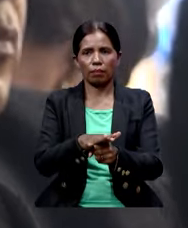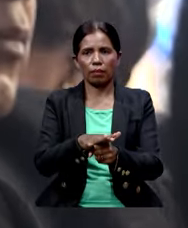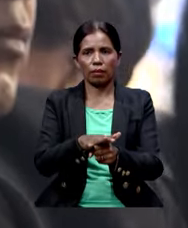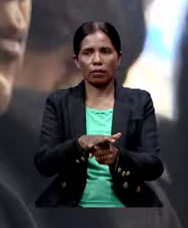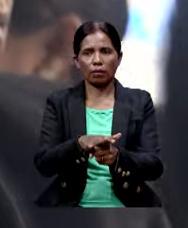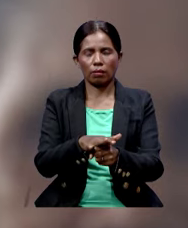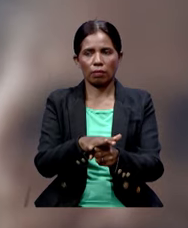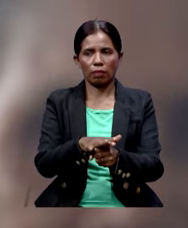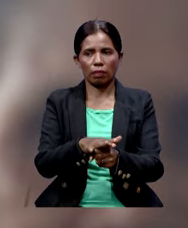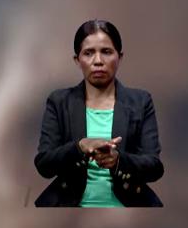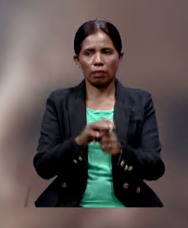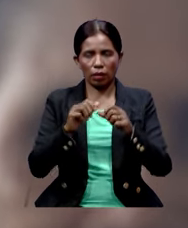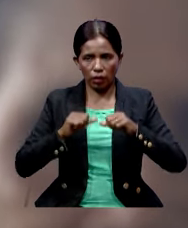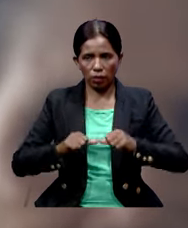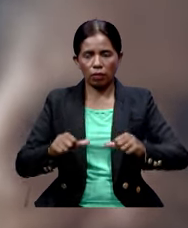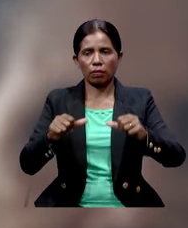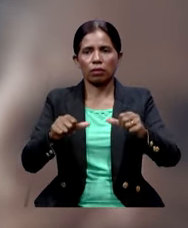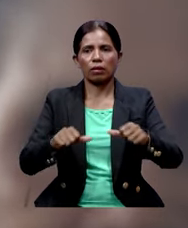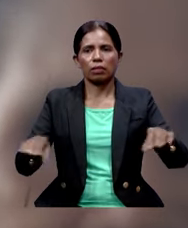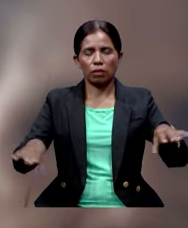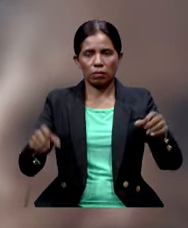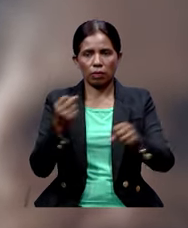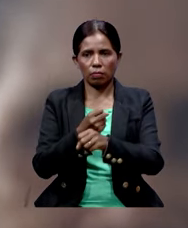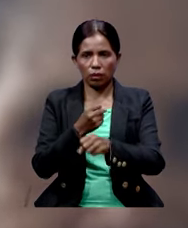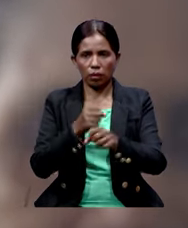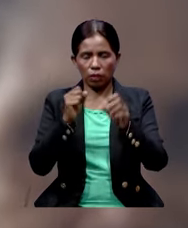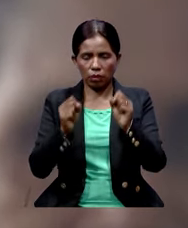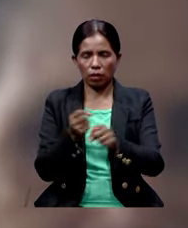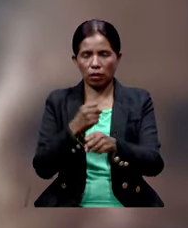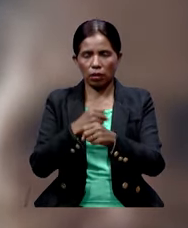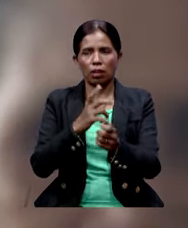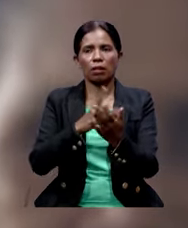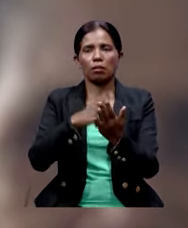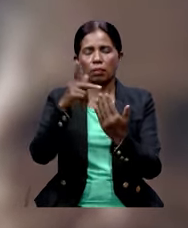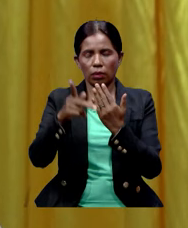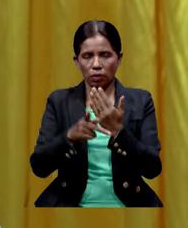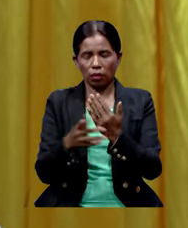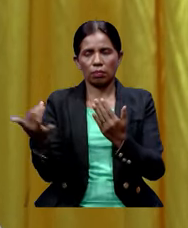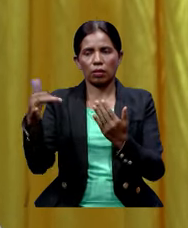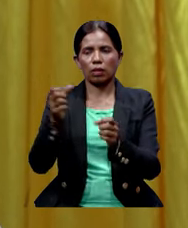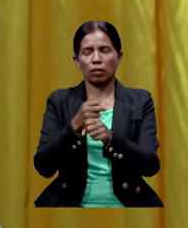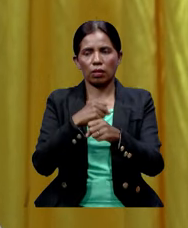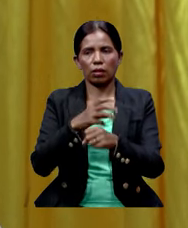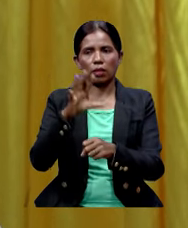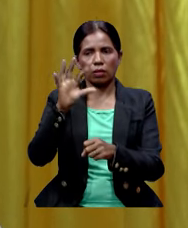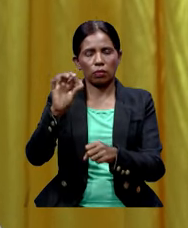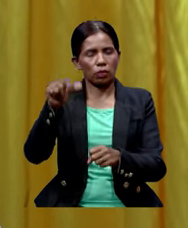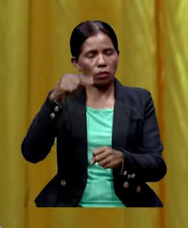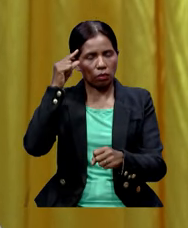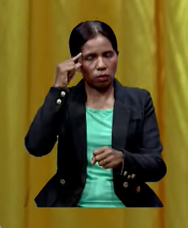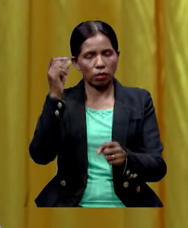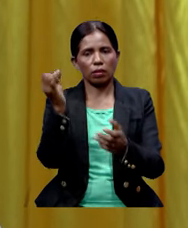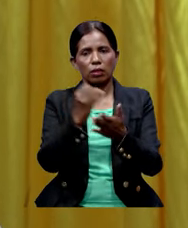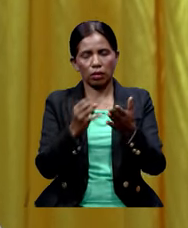ao comprometer. Até continua esforço a ano, pode ver e realiza programas que a neve, nome do governo